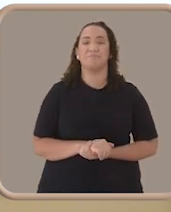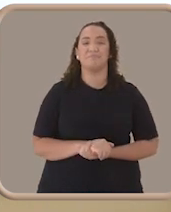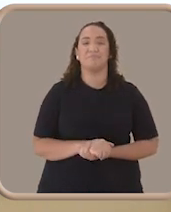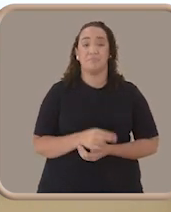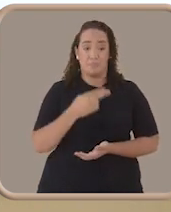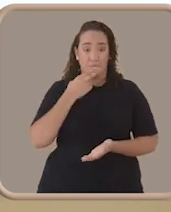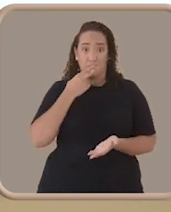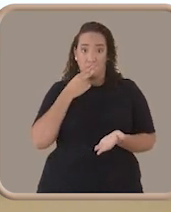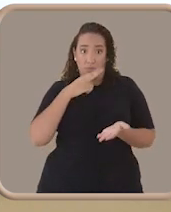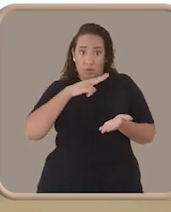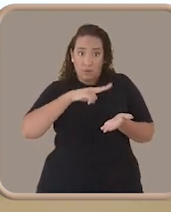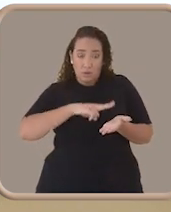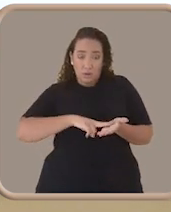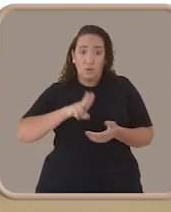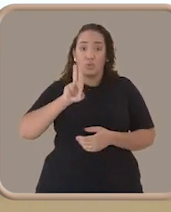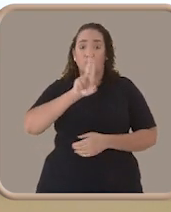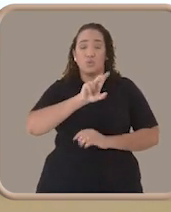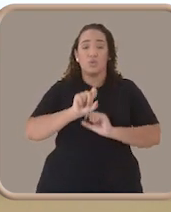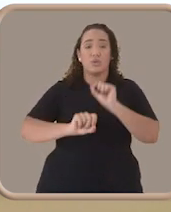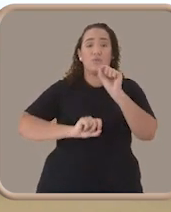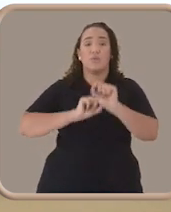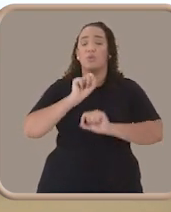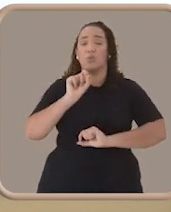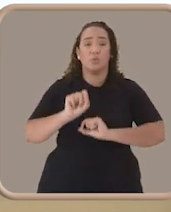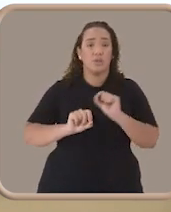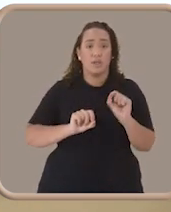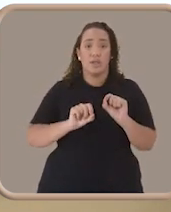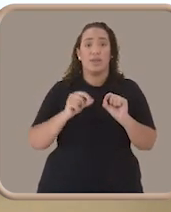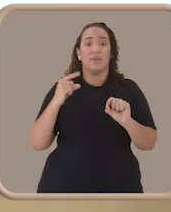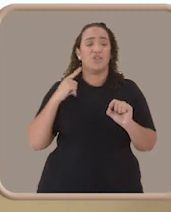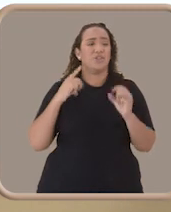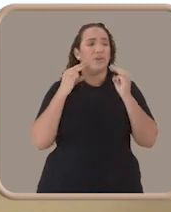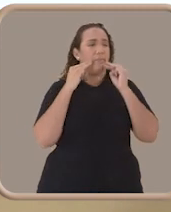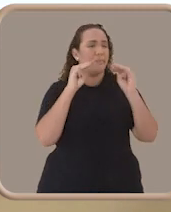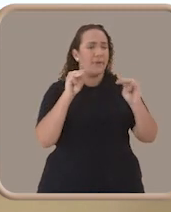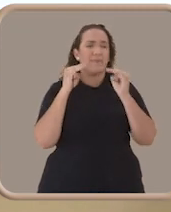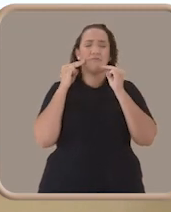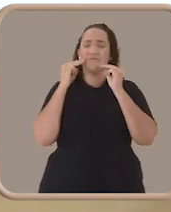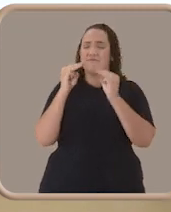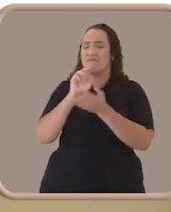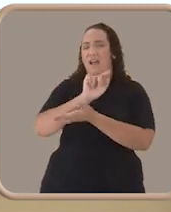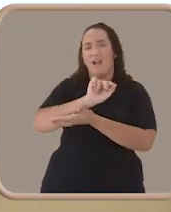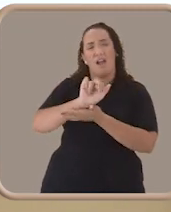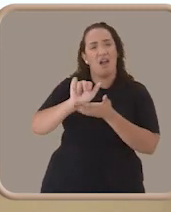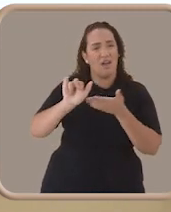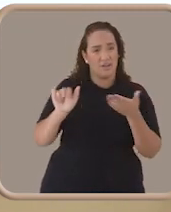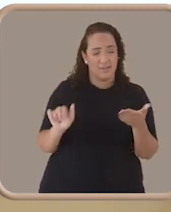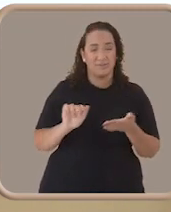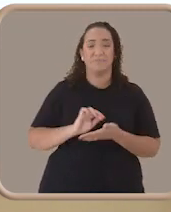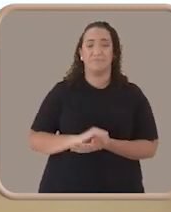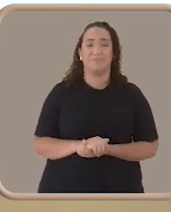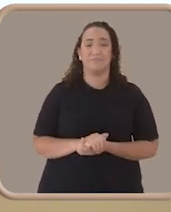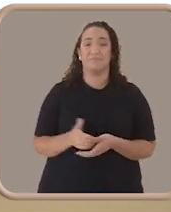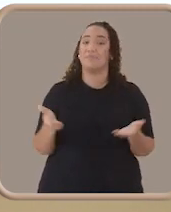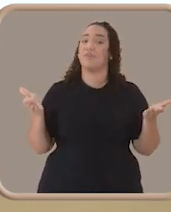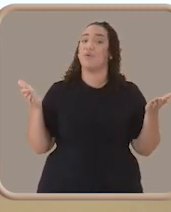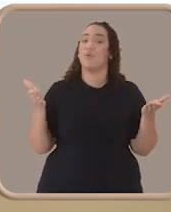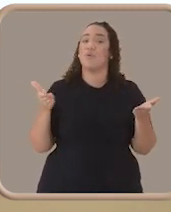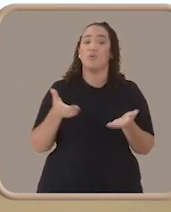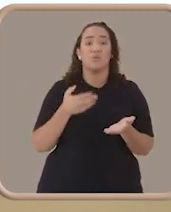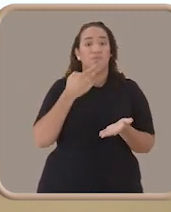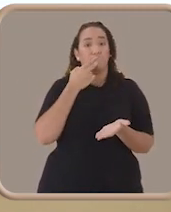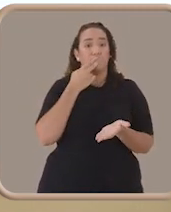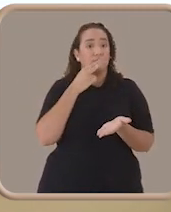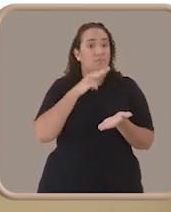eram usadas para transmitir os mais diferentes tipos de mensagens. Hoje em dia, elas não